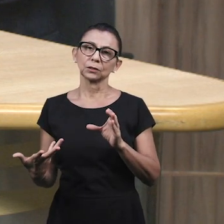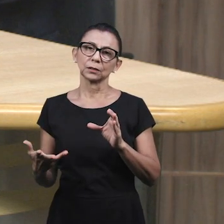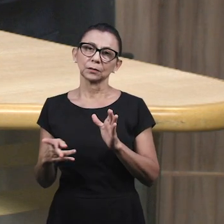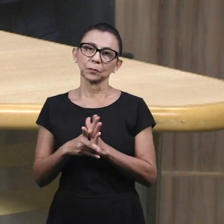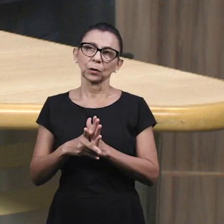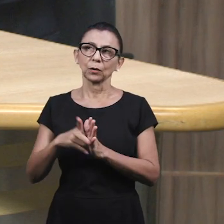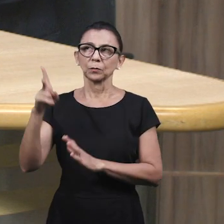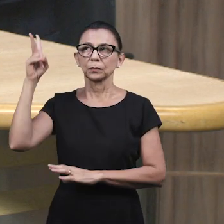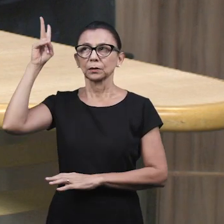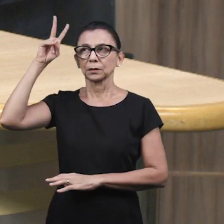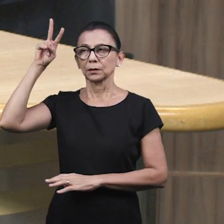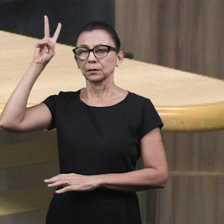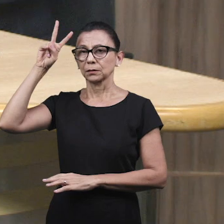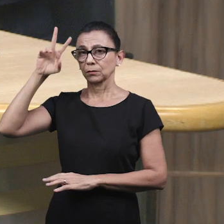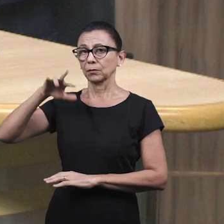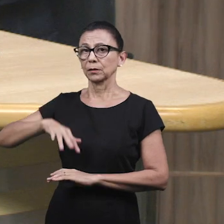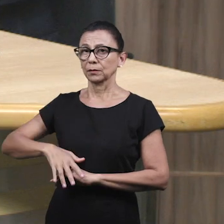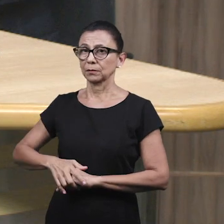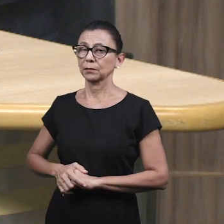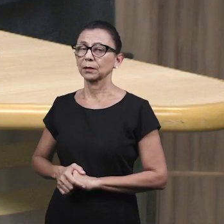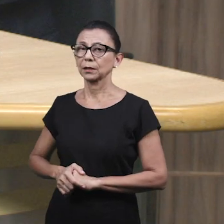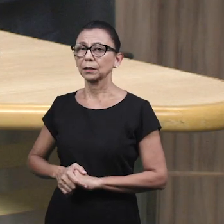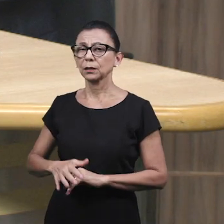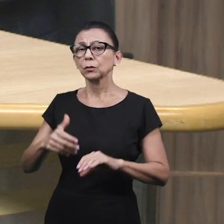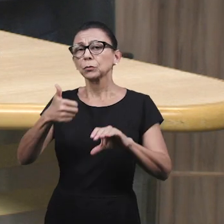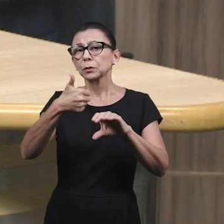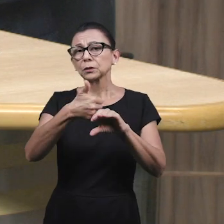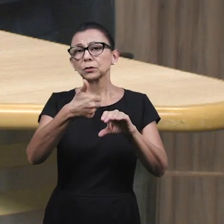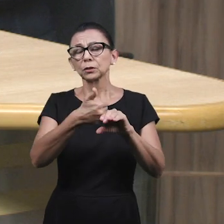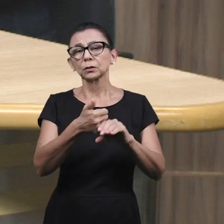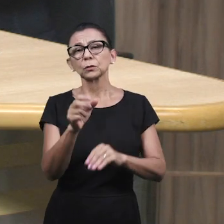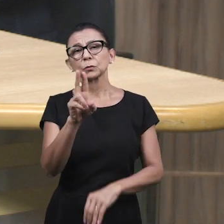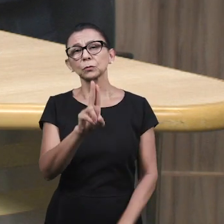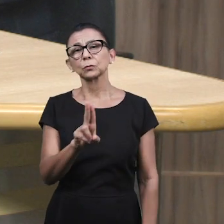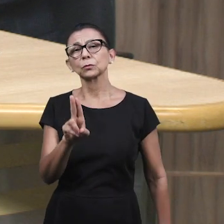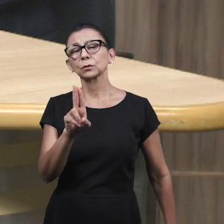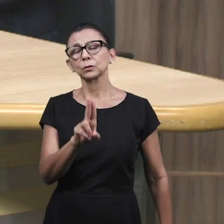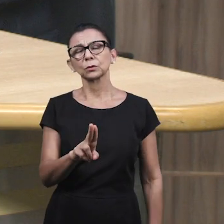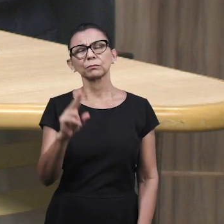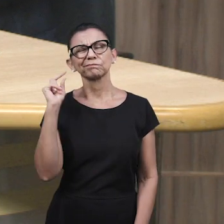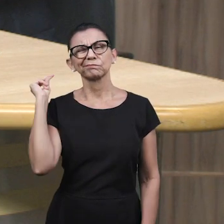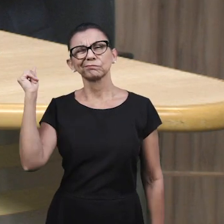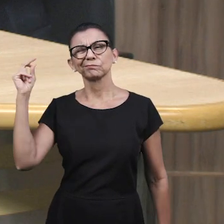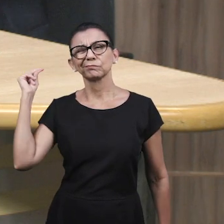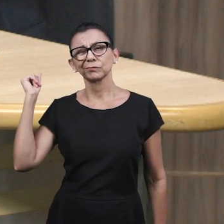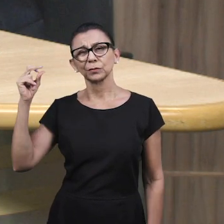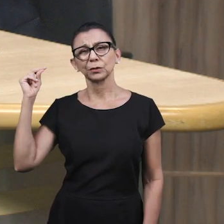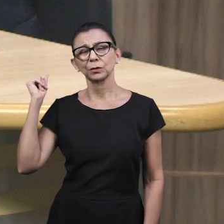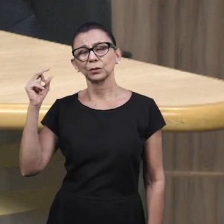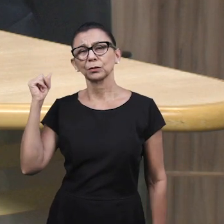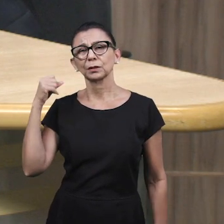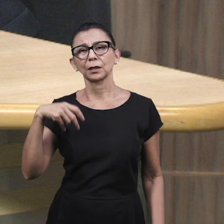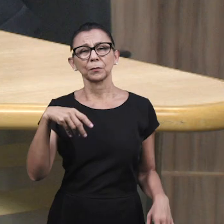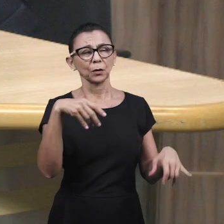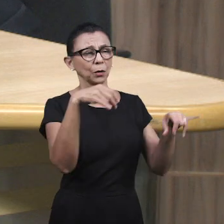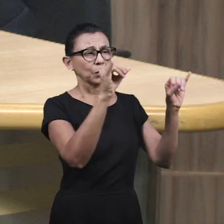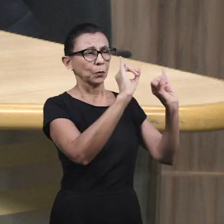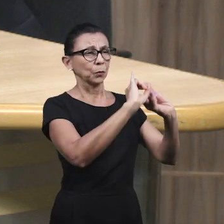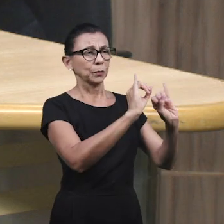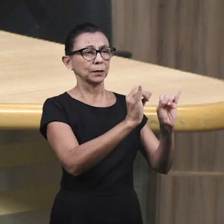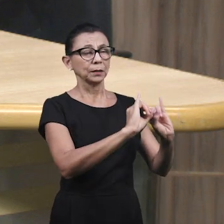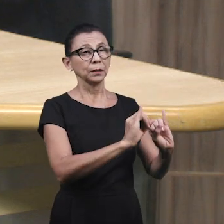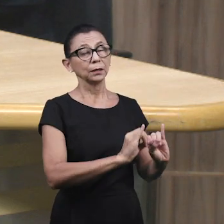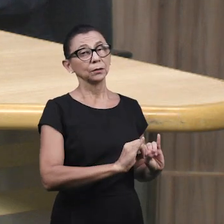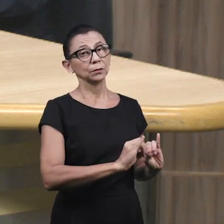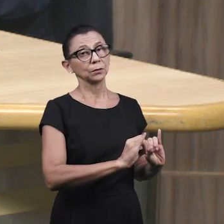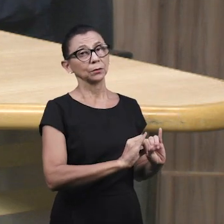E o cristianismo, durante muito tempo, usou a figura do ídolo para falar do aspecto histórico